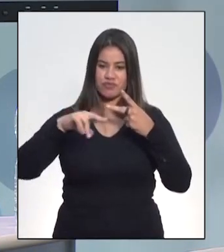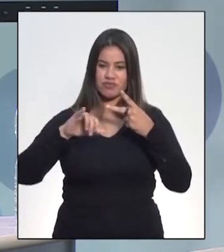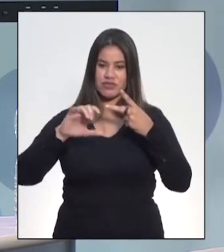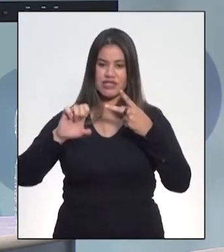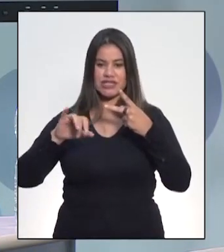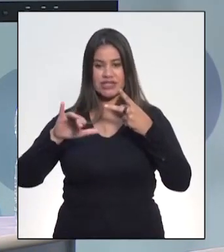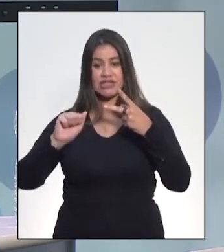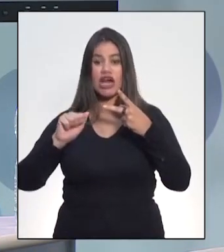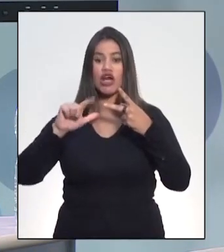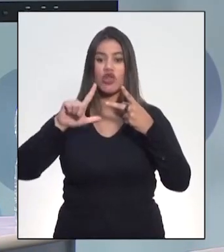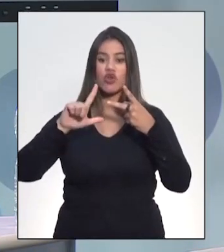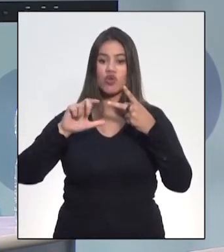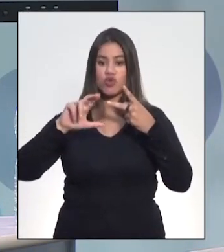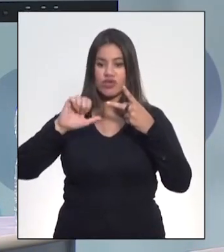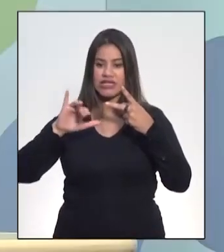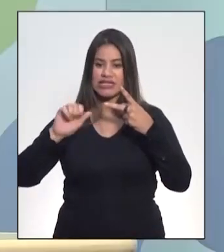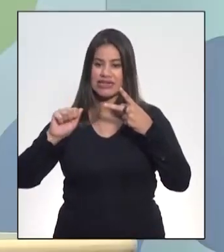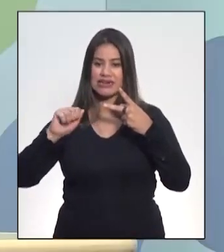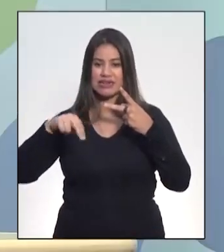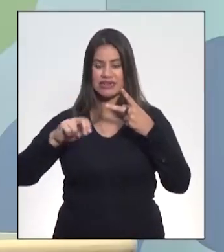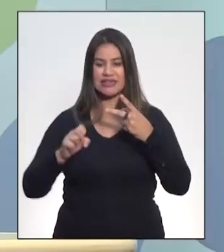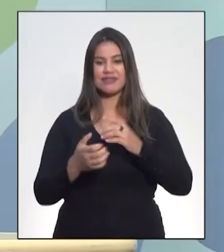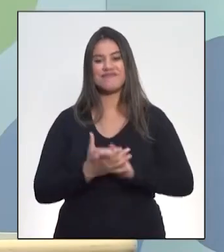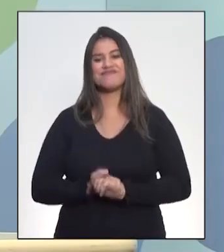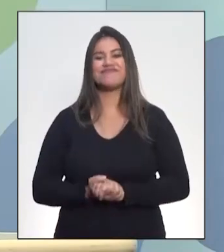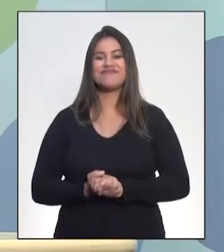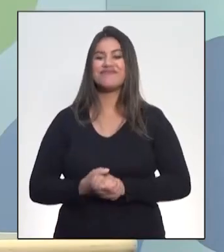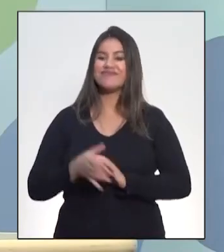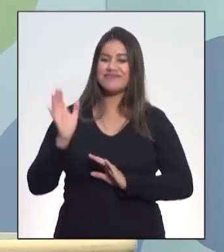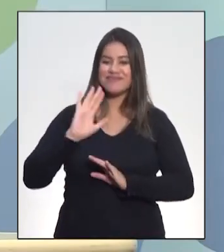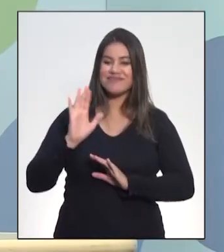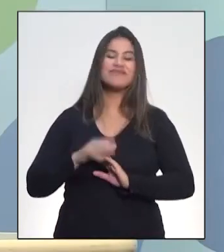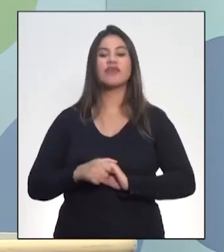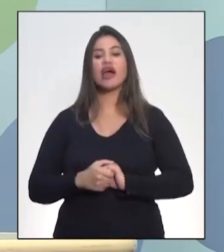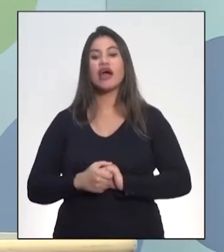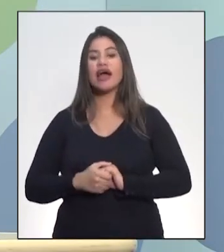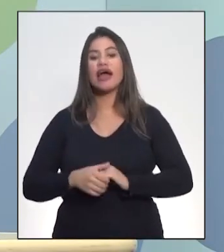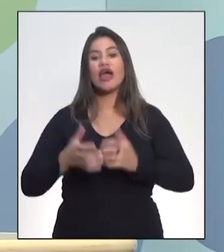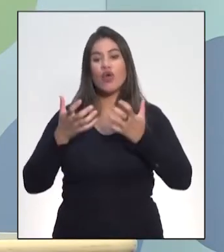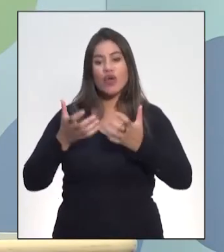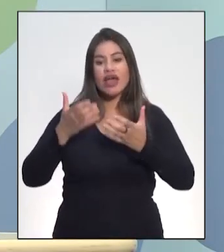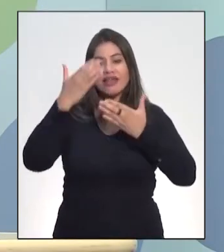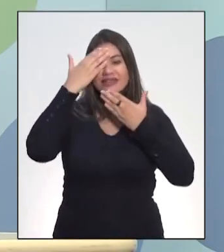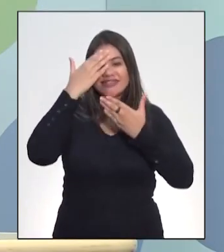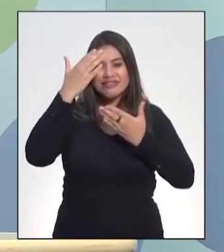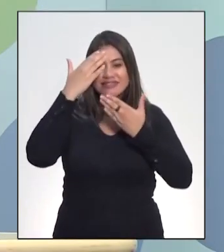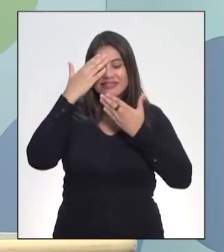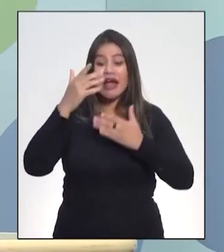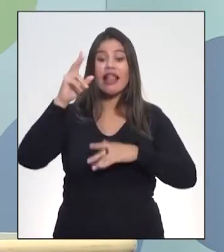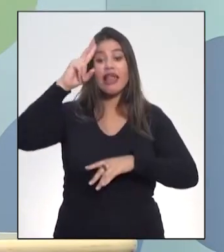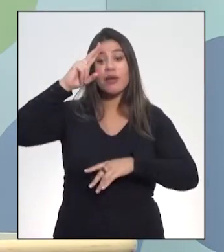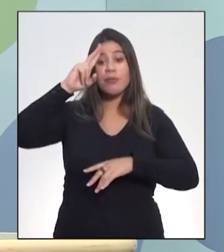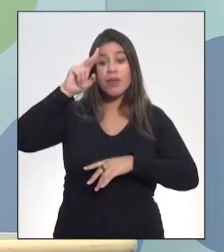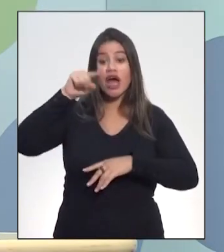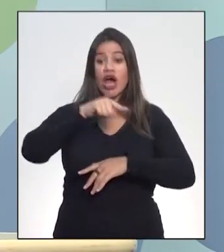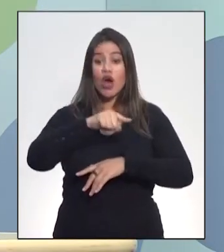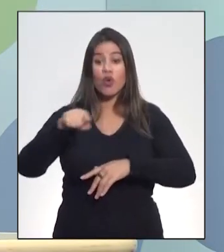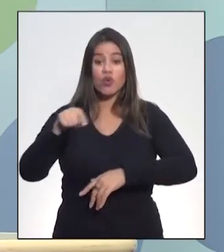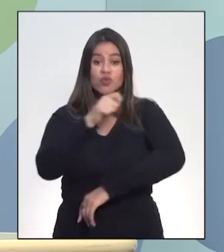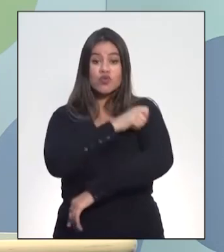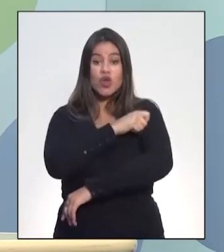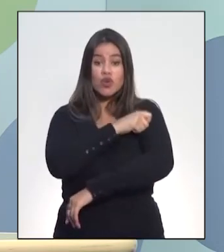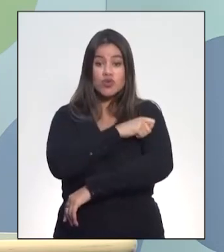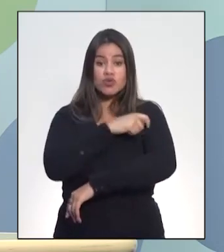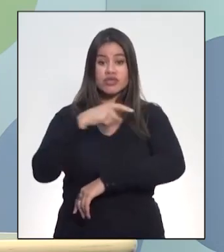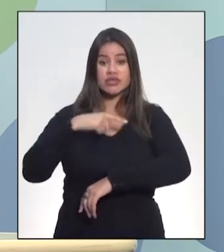Luciane. Professora Inês, quer se despedir? Sim, professora Roberta. Quero aproveitar também e lembrar aos nossos alunos que, se eles